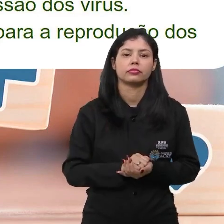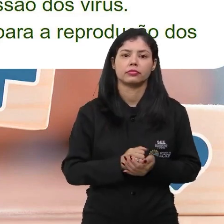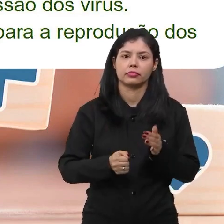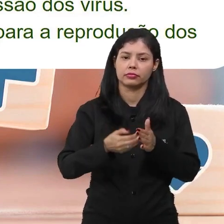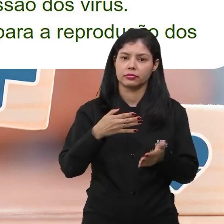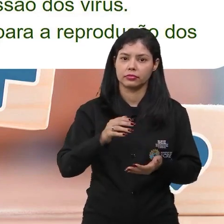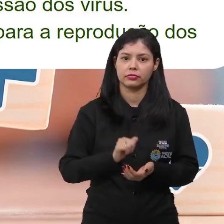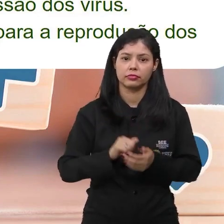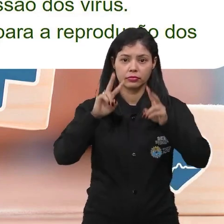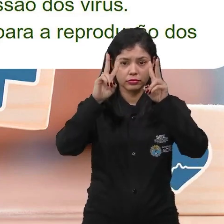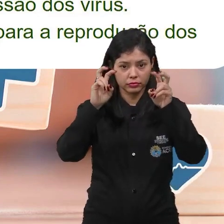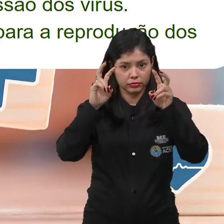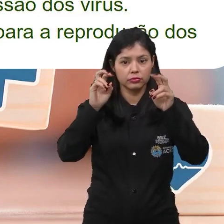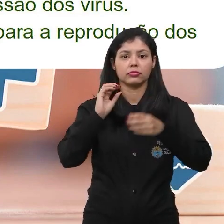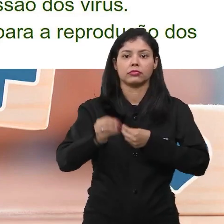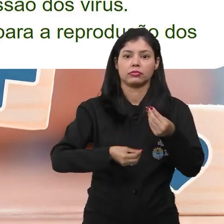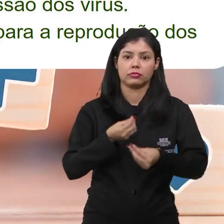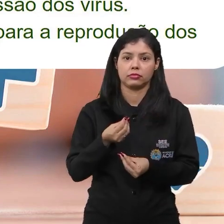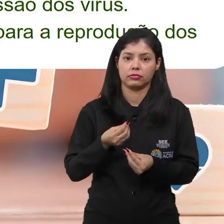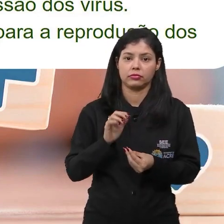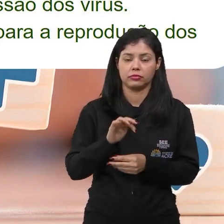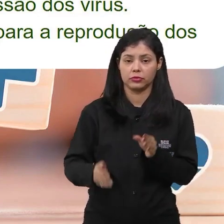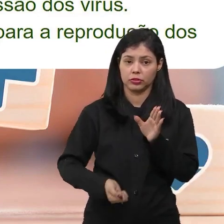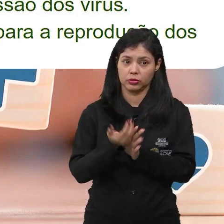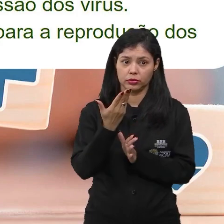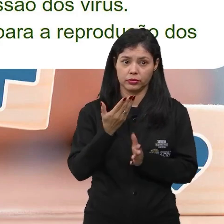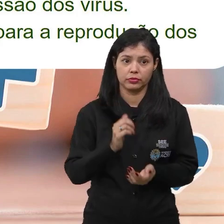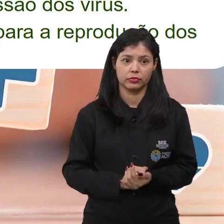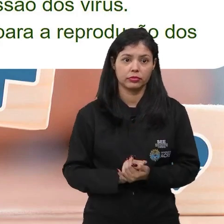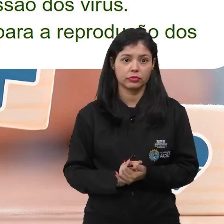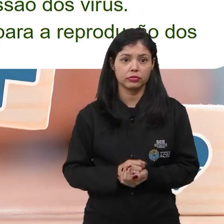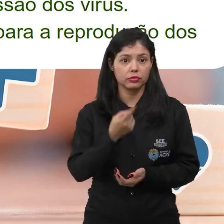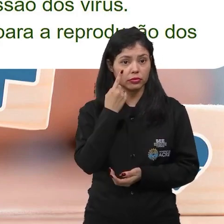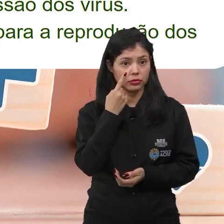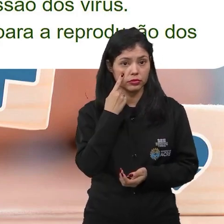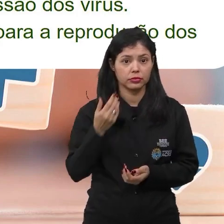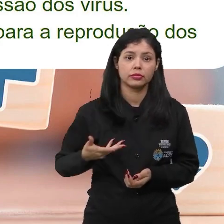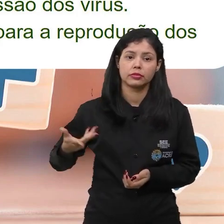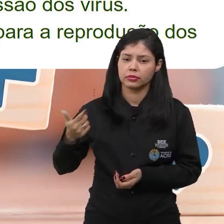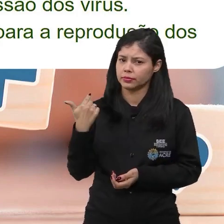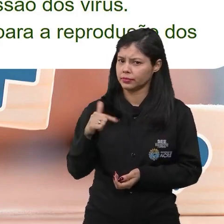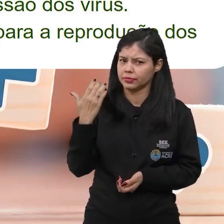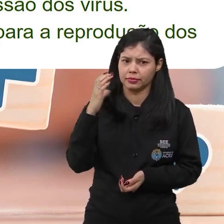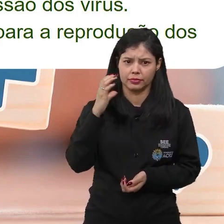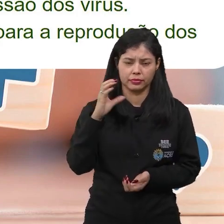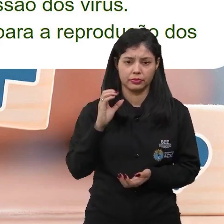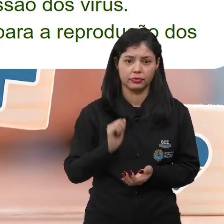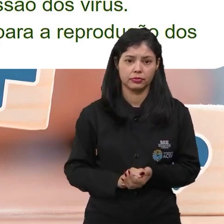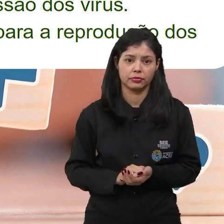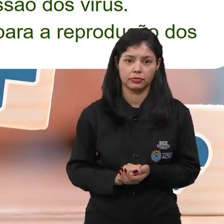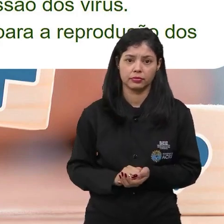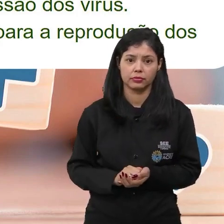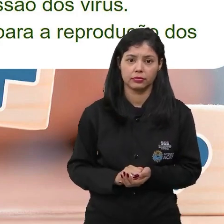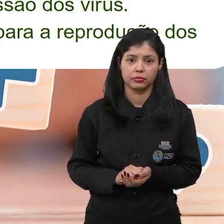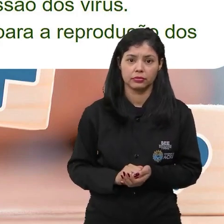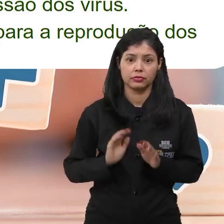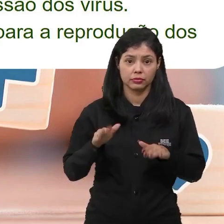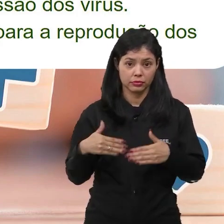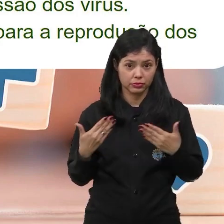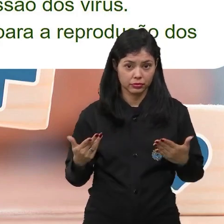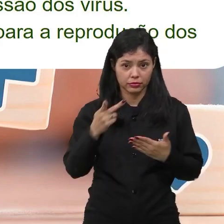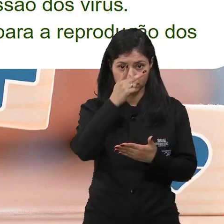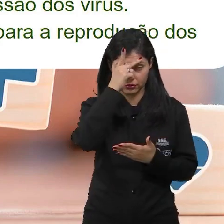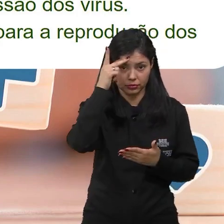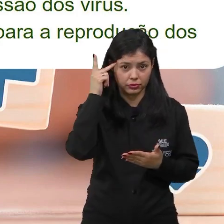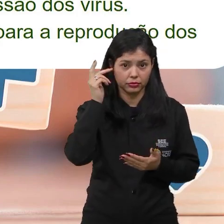de muitas pessoas sobre como o resfriado se instala. É uma observação sem base científica. A de